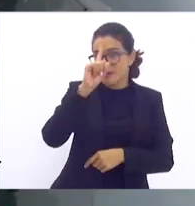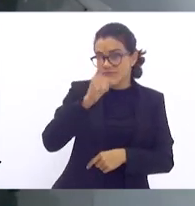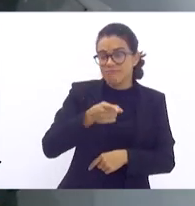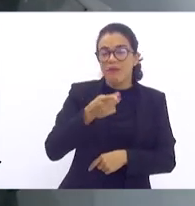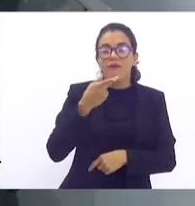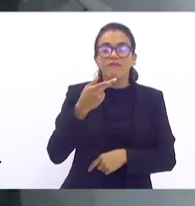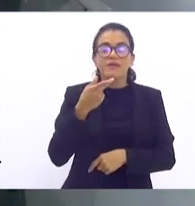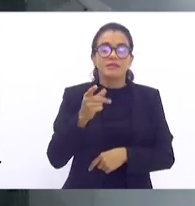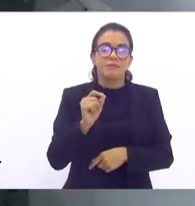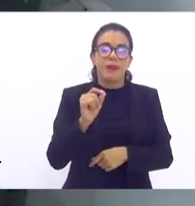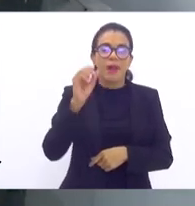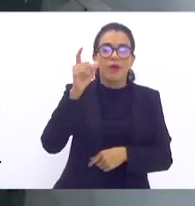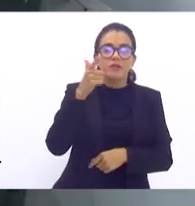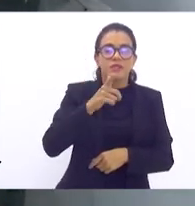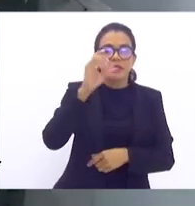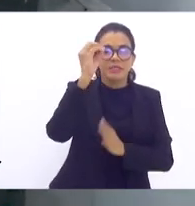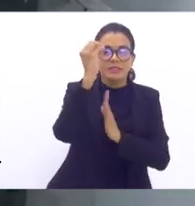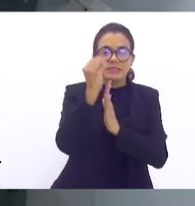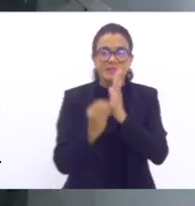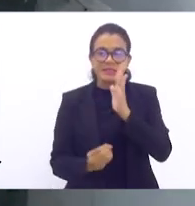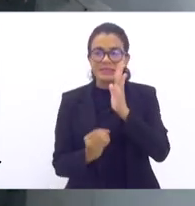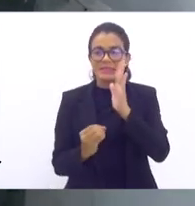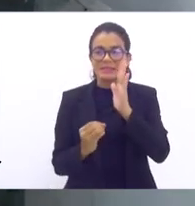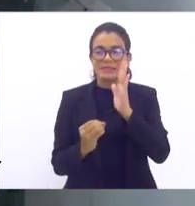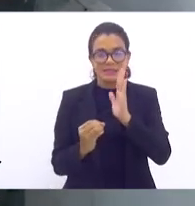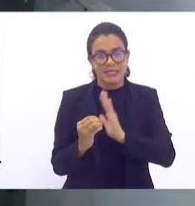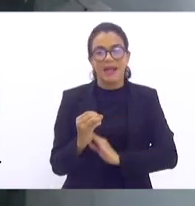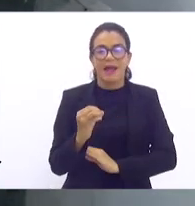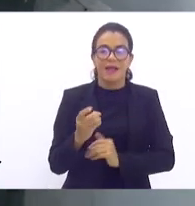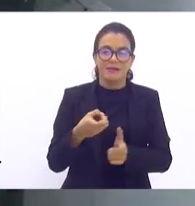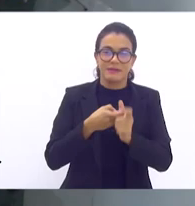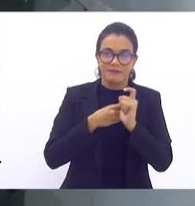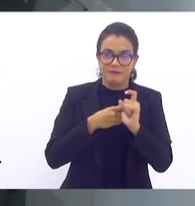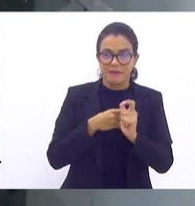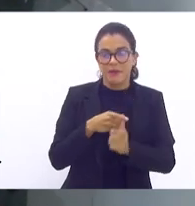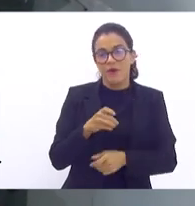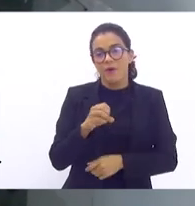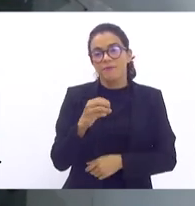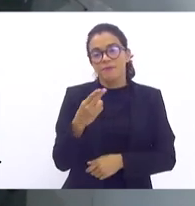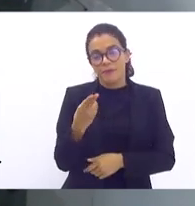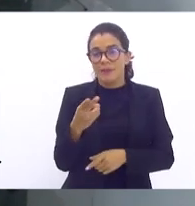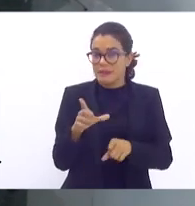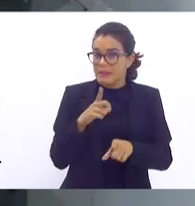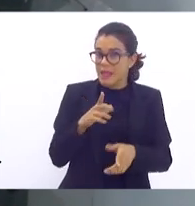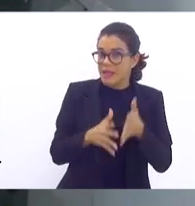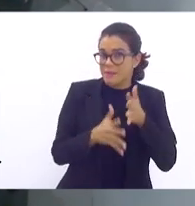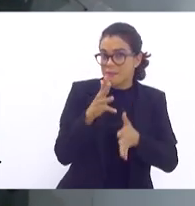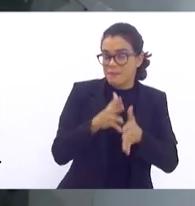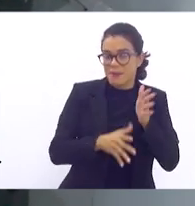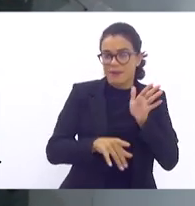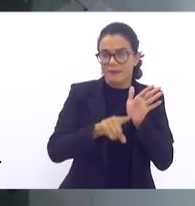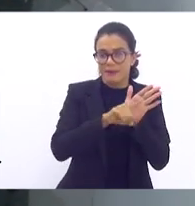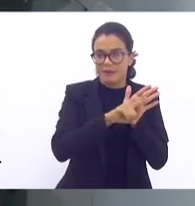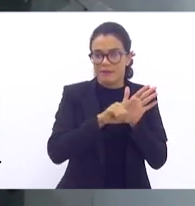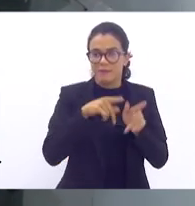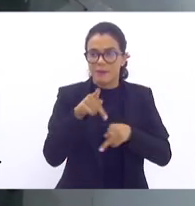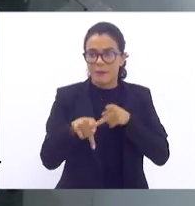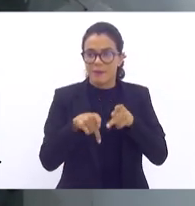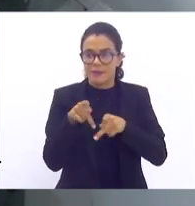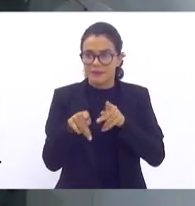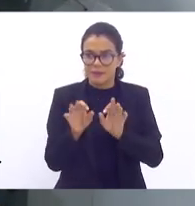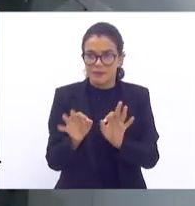chegar nesse défice zero ou se saiu necessárias mais medidas que querendo ou não geram Impacto negativo perante a